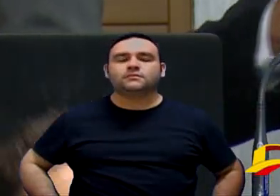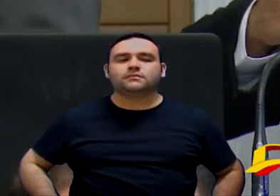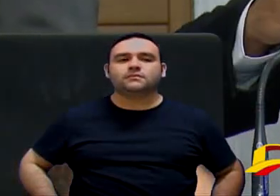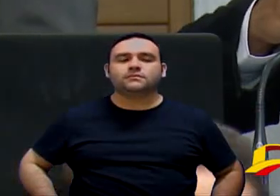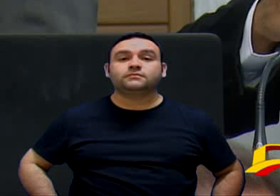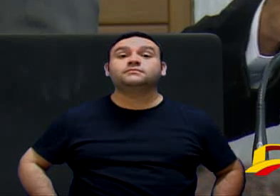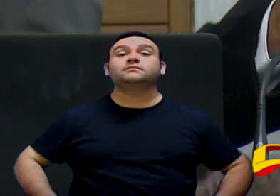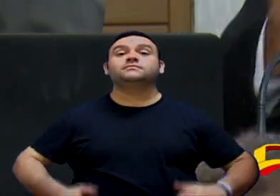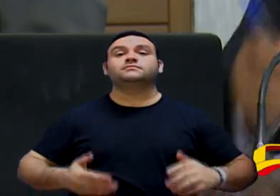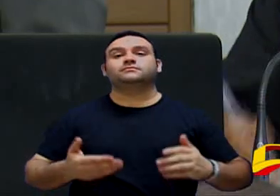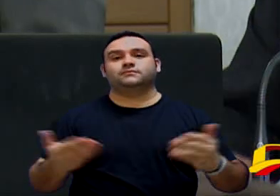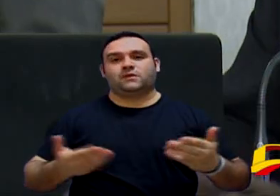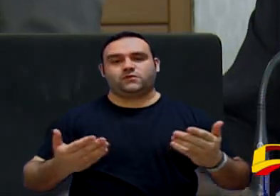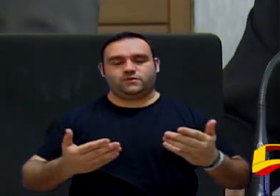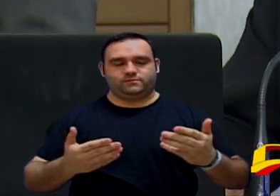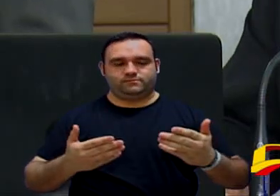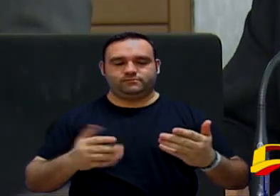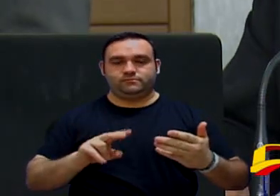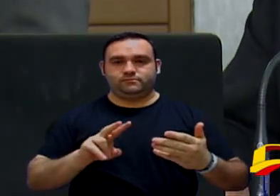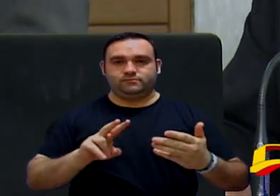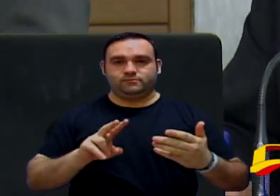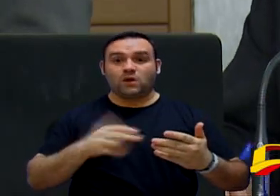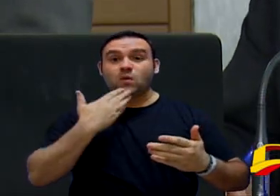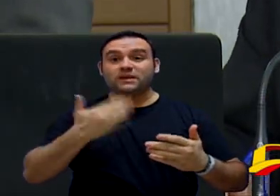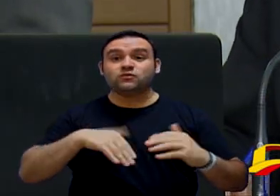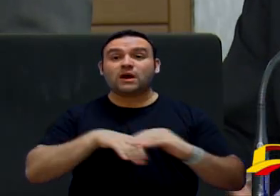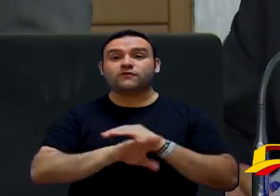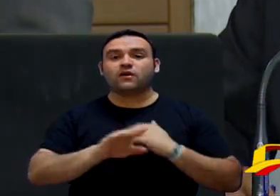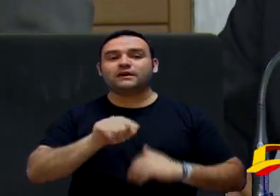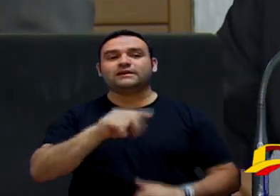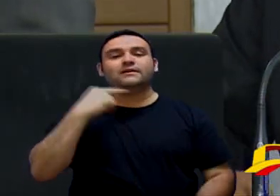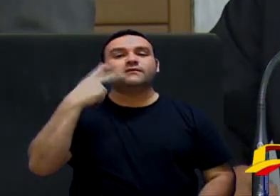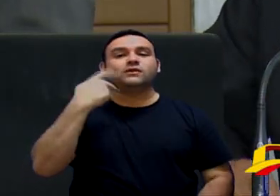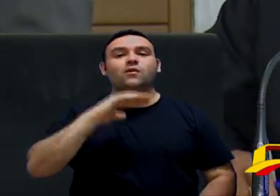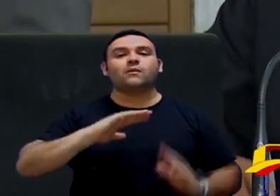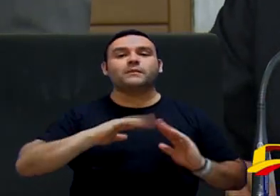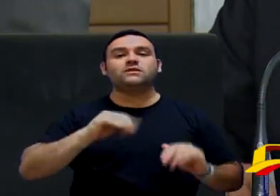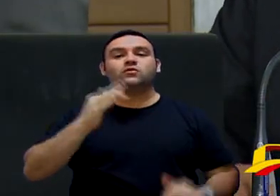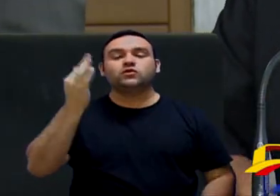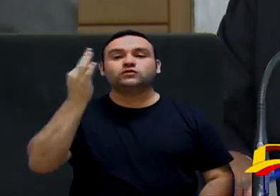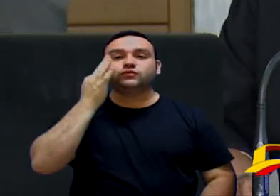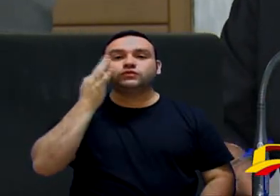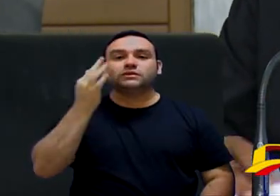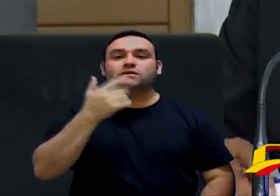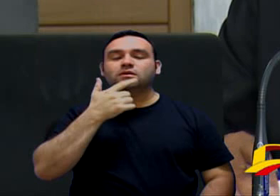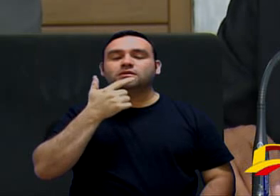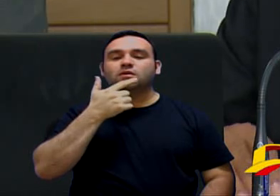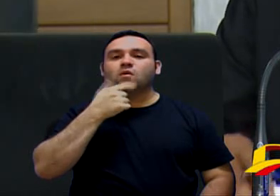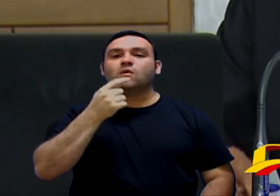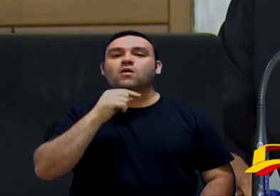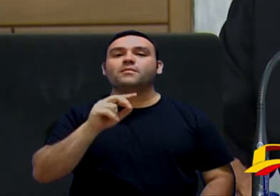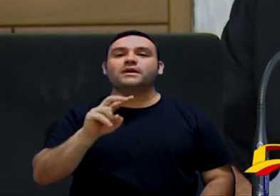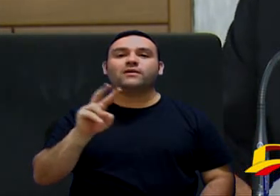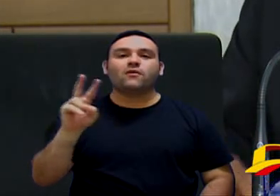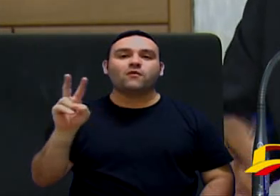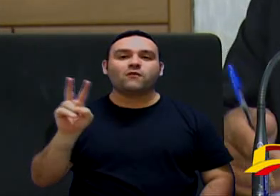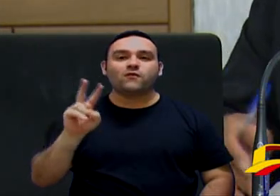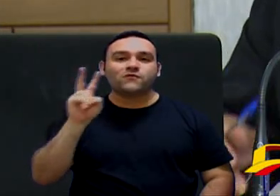eu coloco em o pedido de arquivamento do vereador Fernando Dino do Vitão